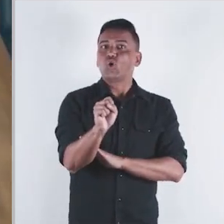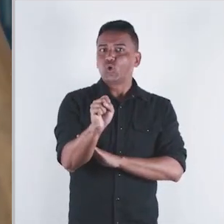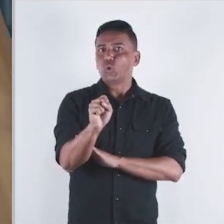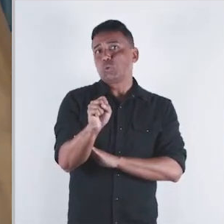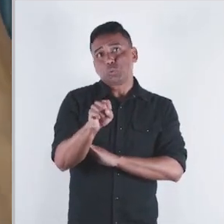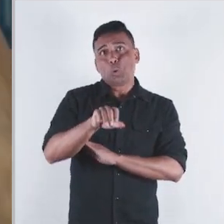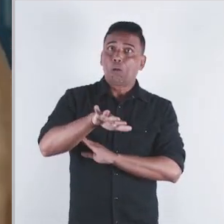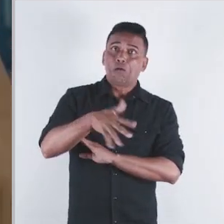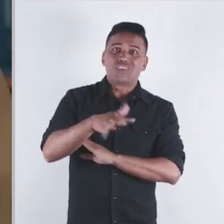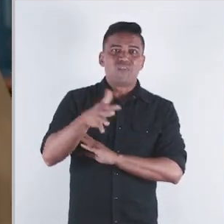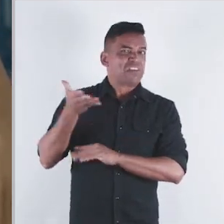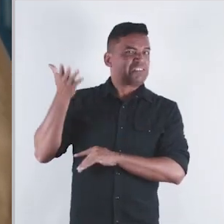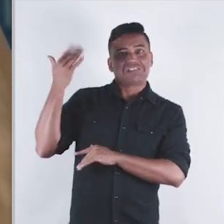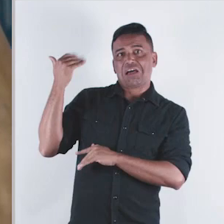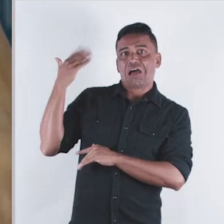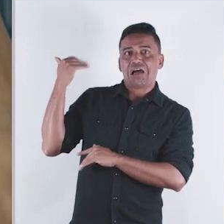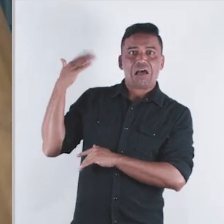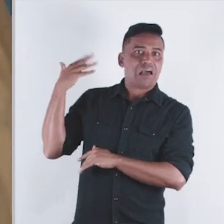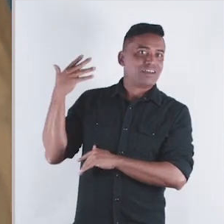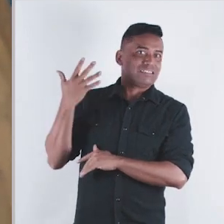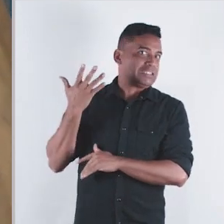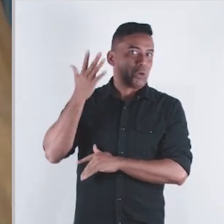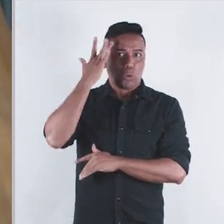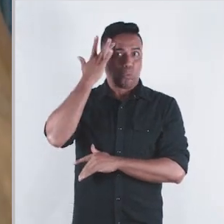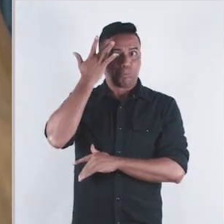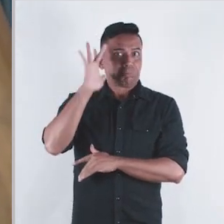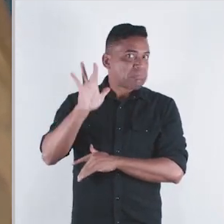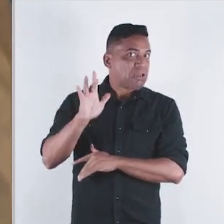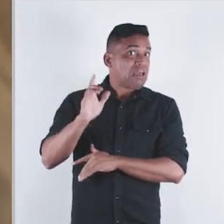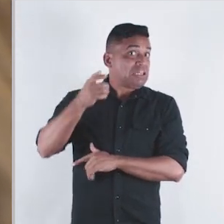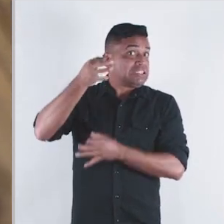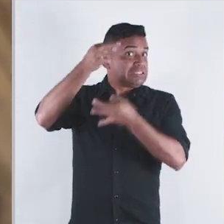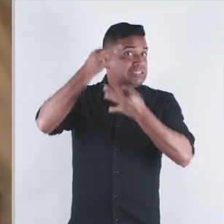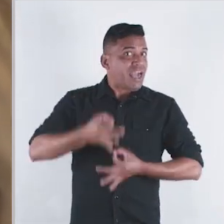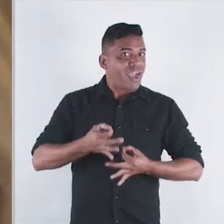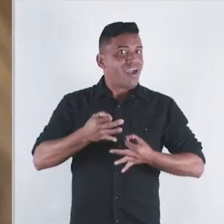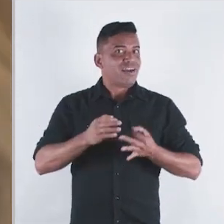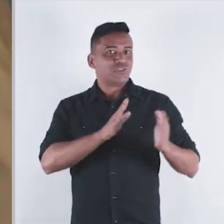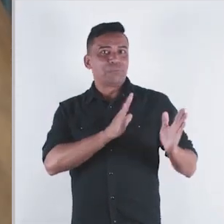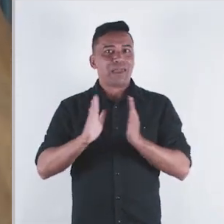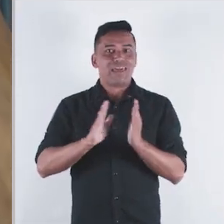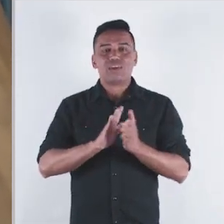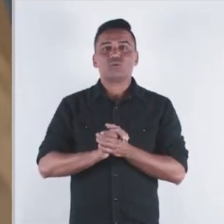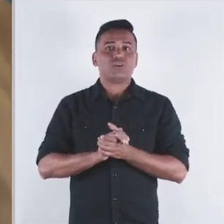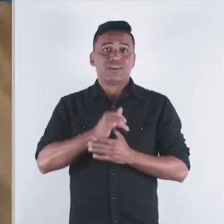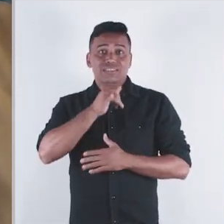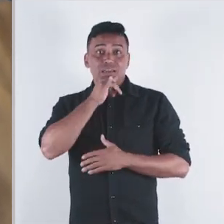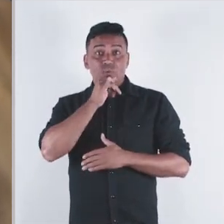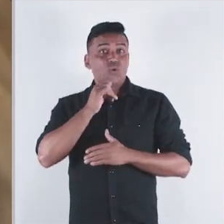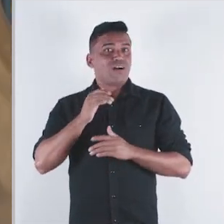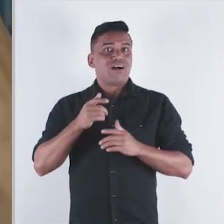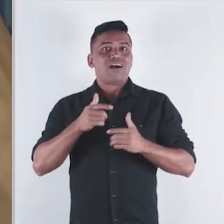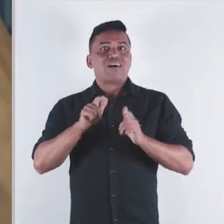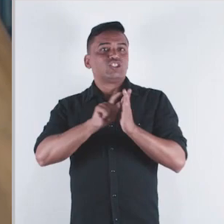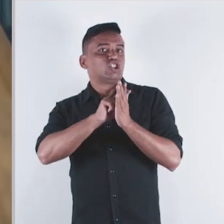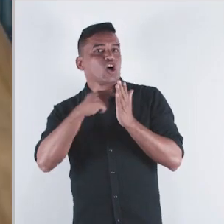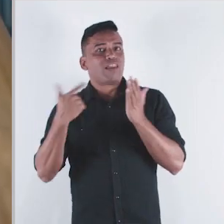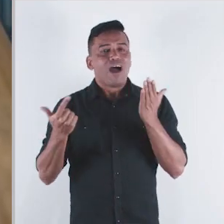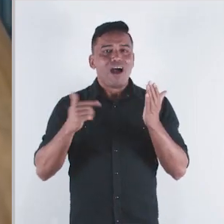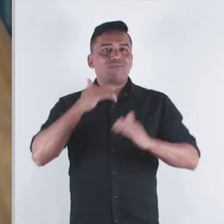você até me diga exatamente, né? Quando a gente fala da evolução da prensa de